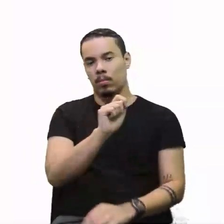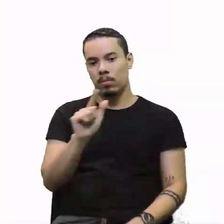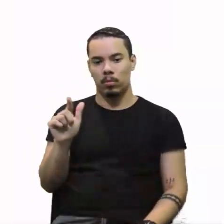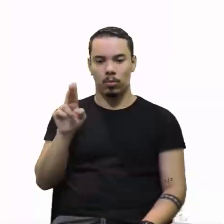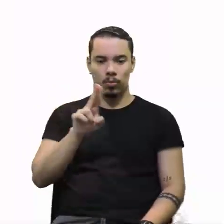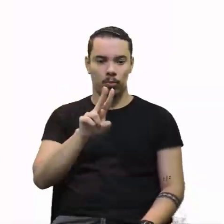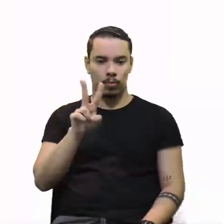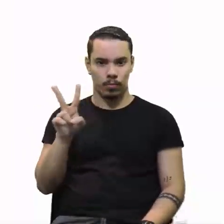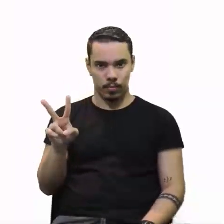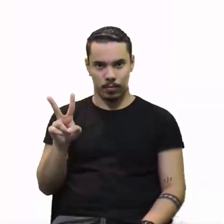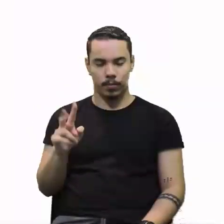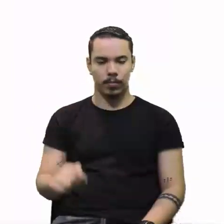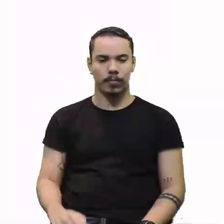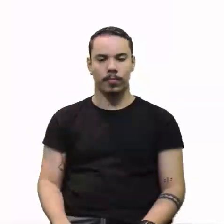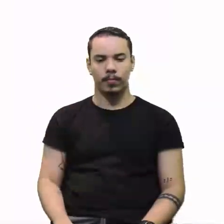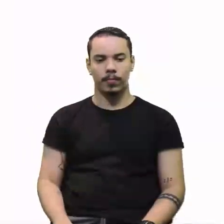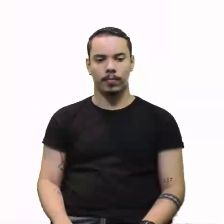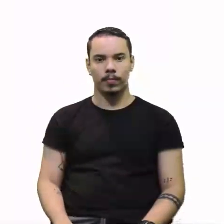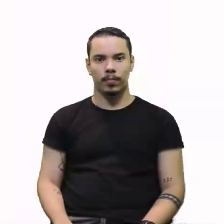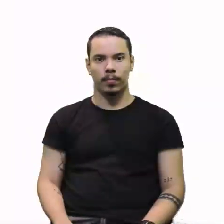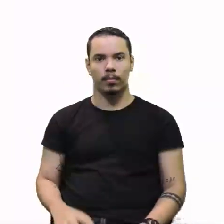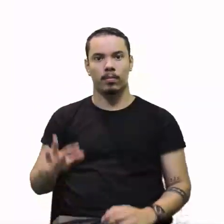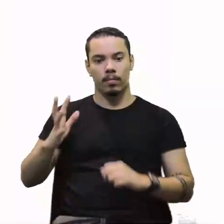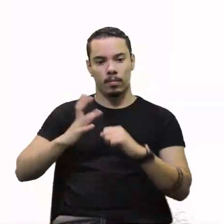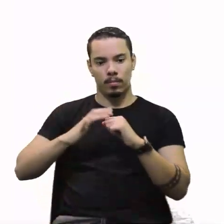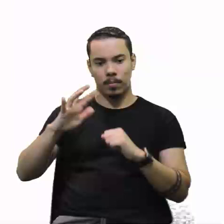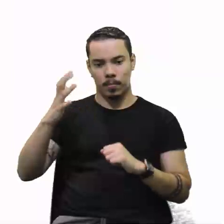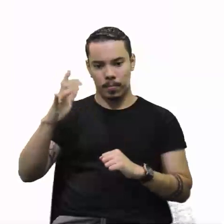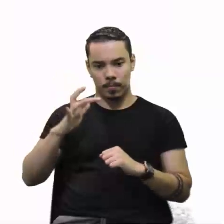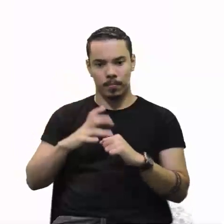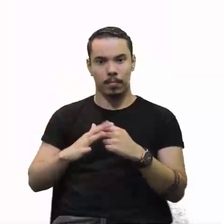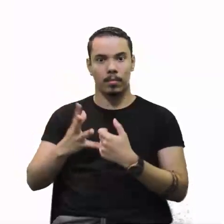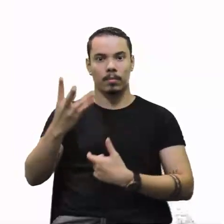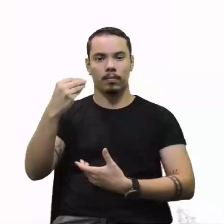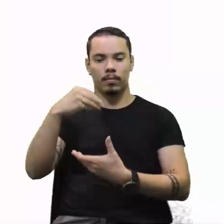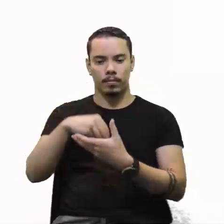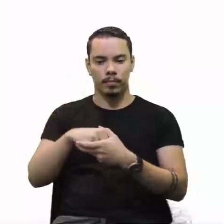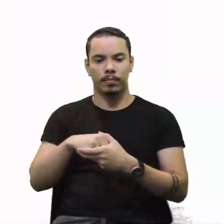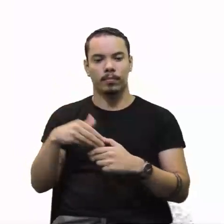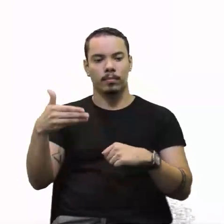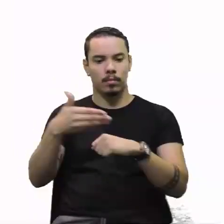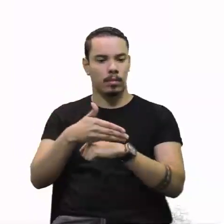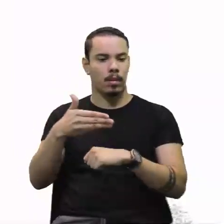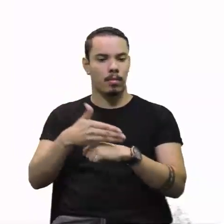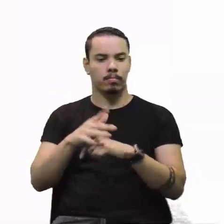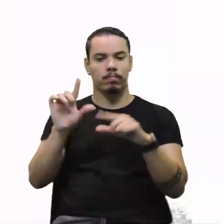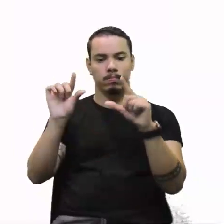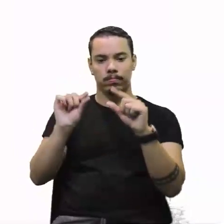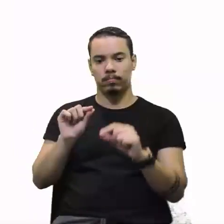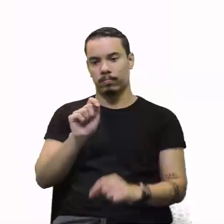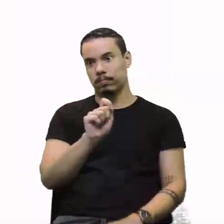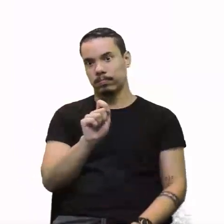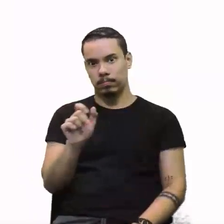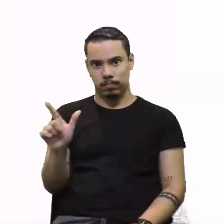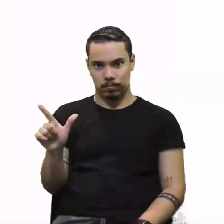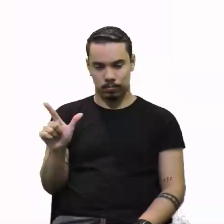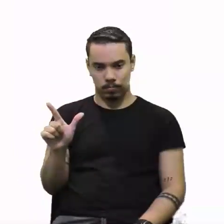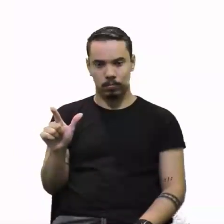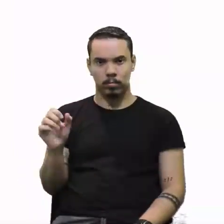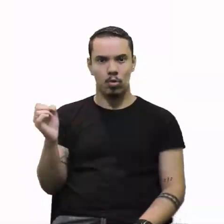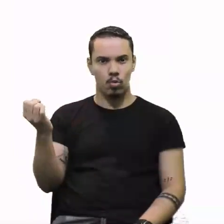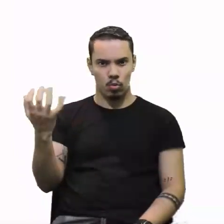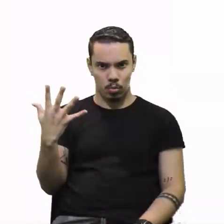ondas ultravioletas. De ondas eletromagnéticas de frequências menores do que as das